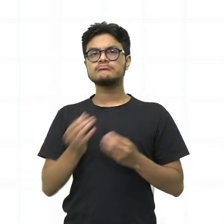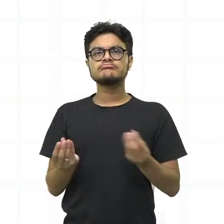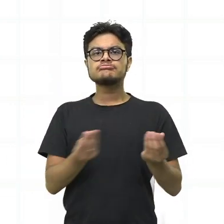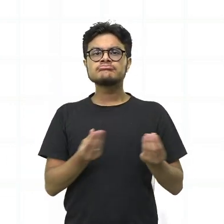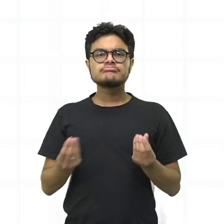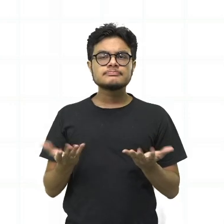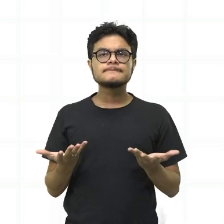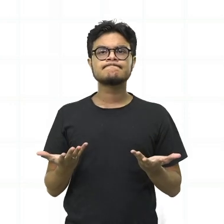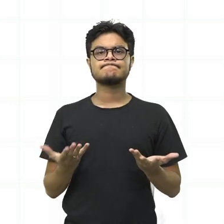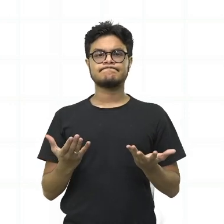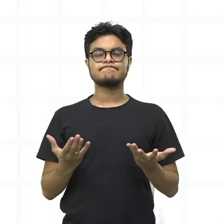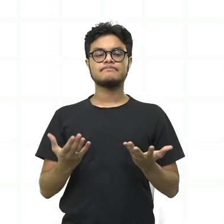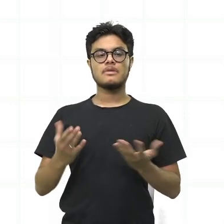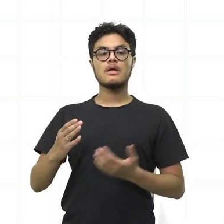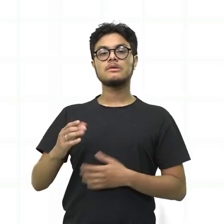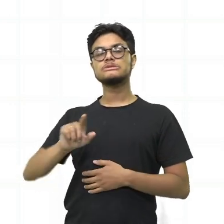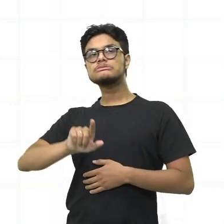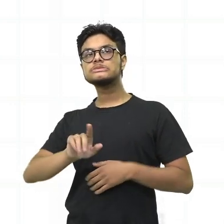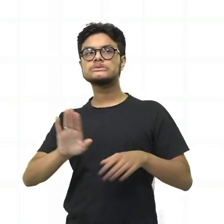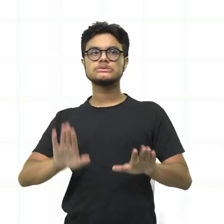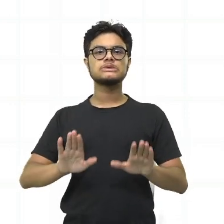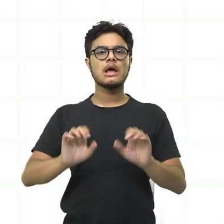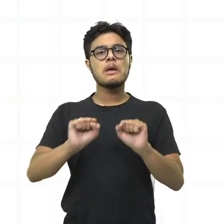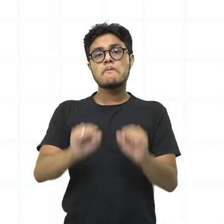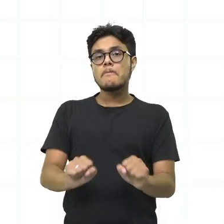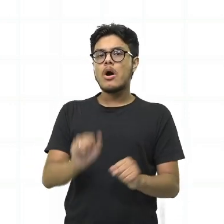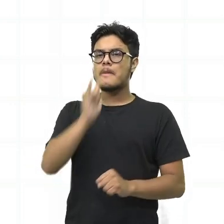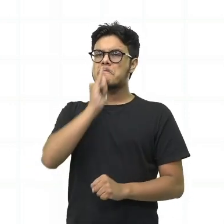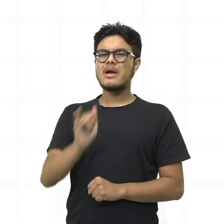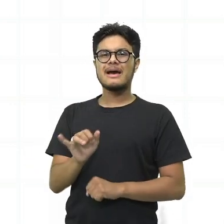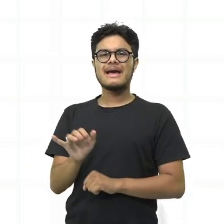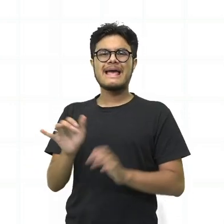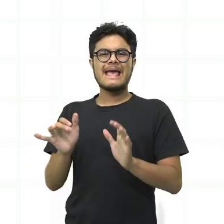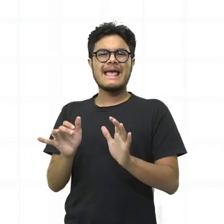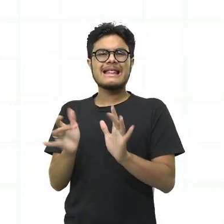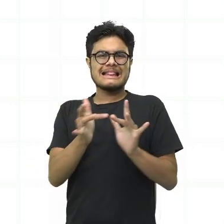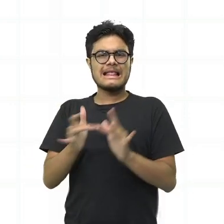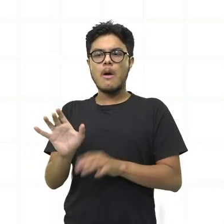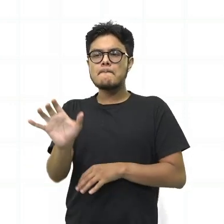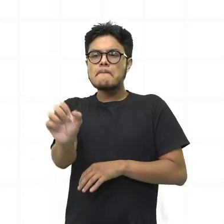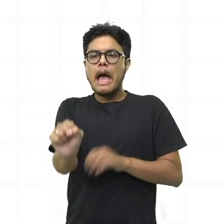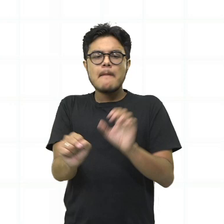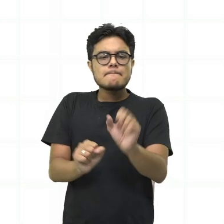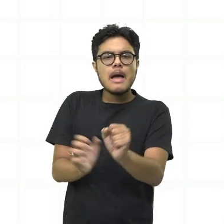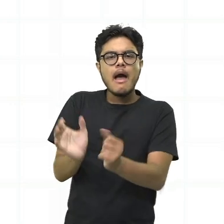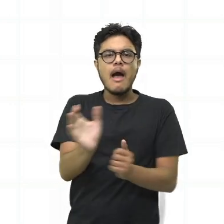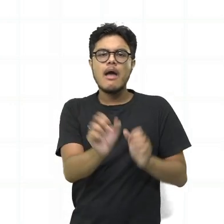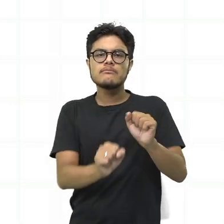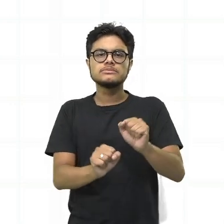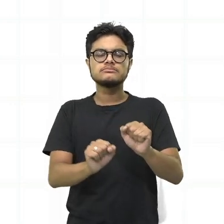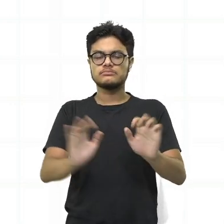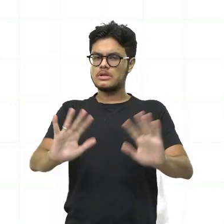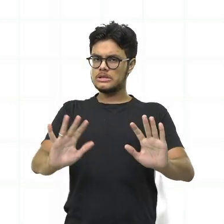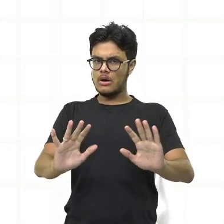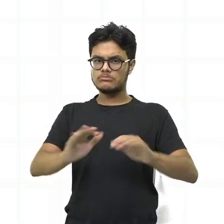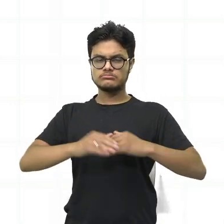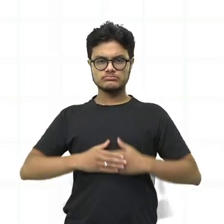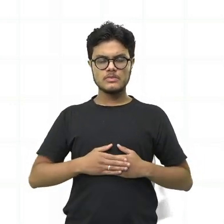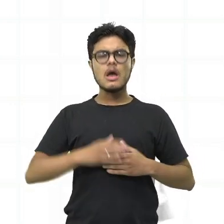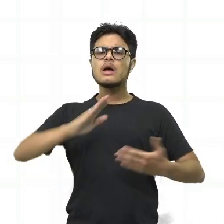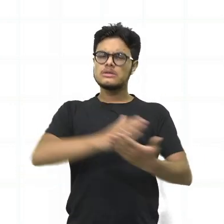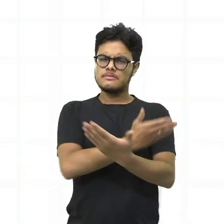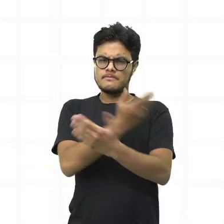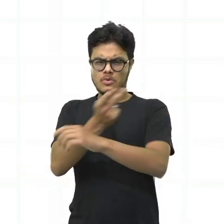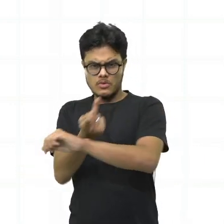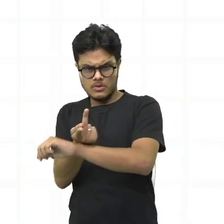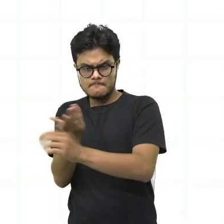o substantivo concreto era tudo aquilo que a gente poderia pegar, né, tocar. E aí, após alguns